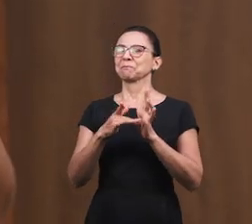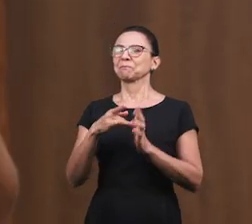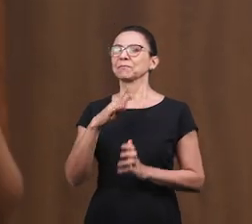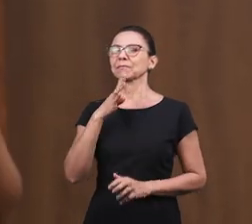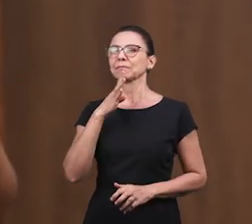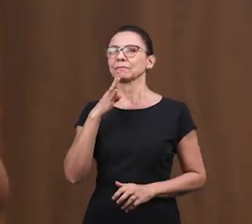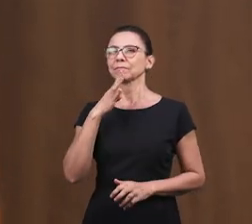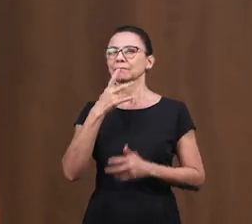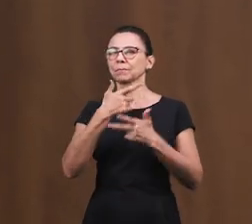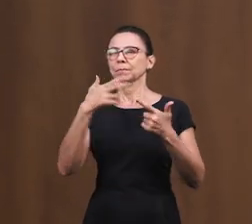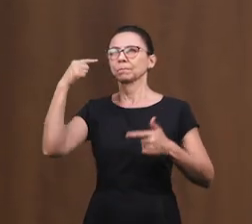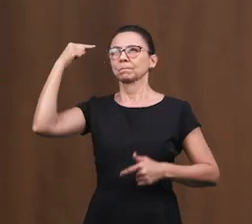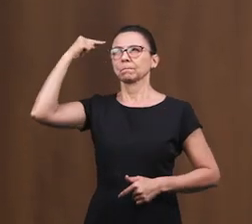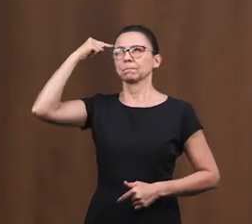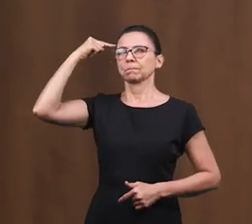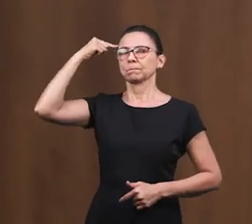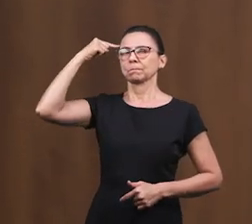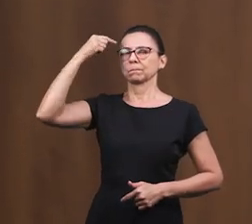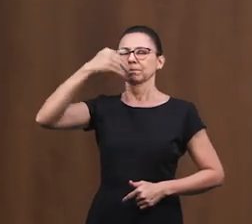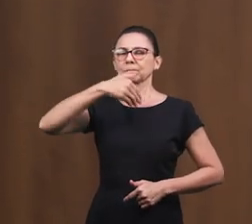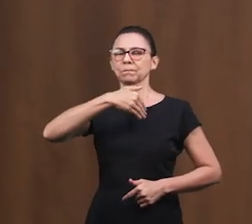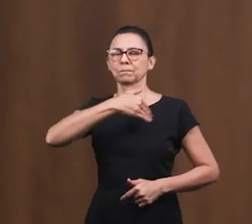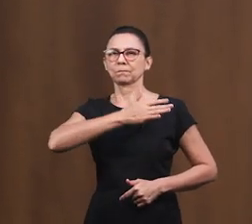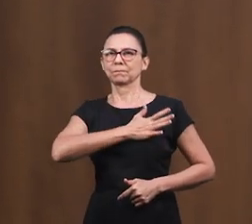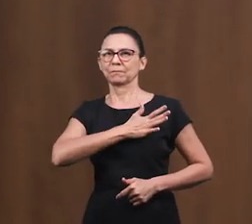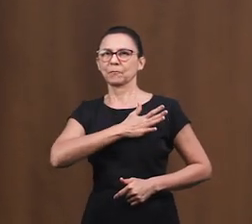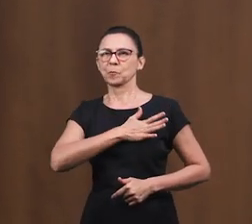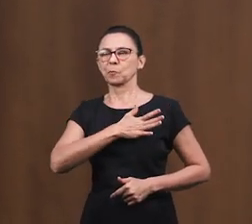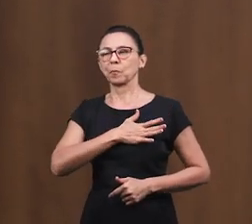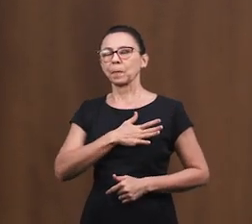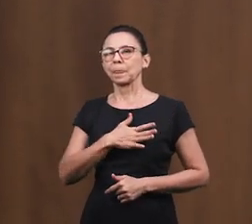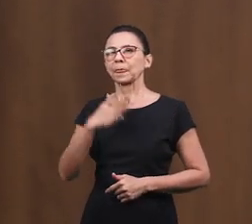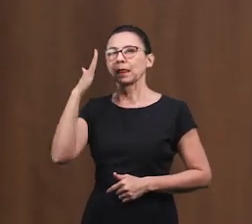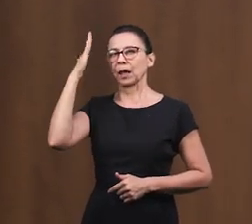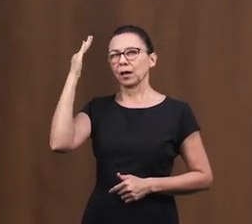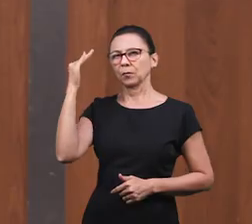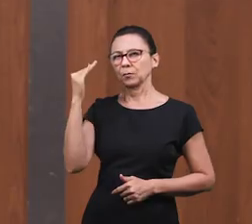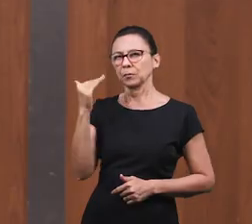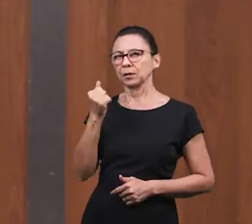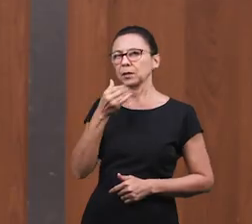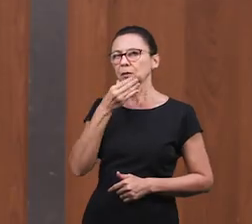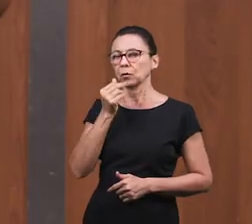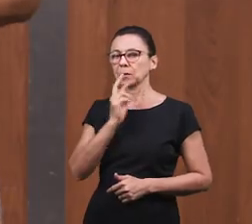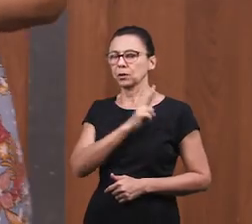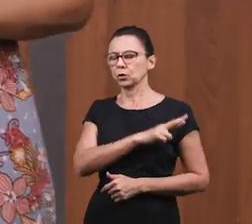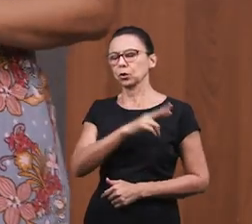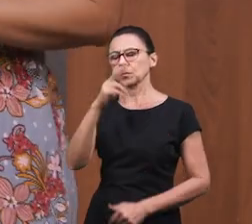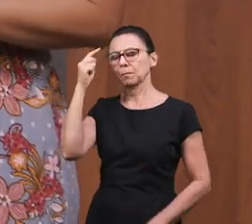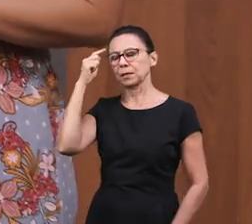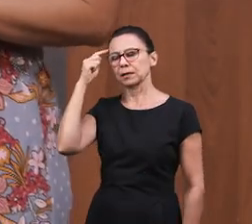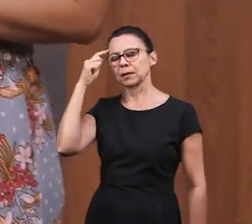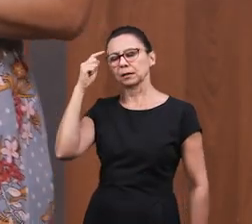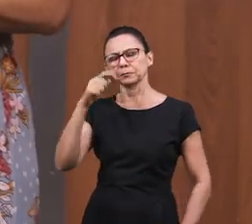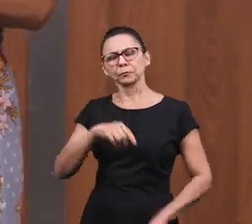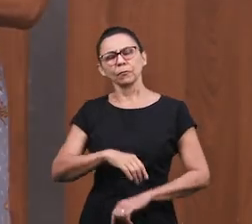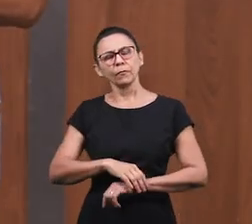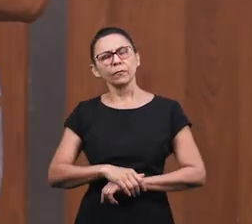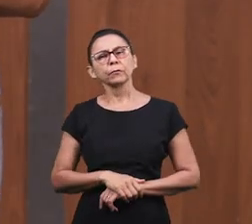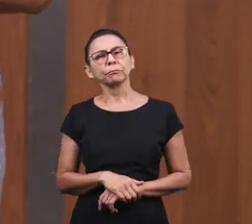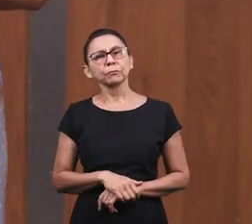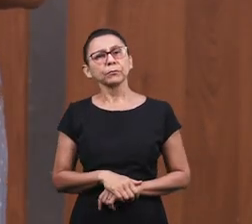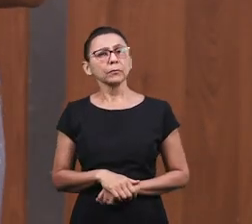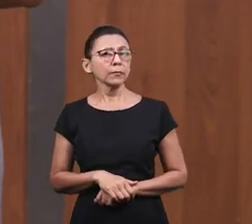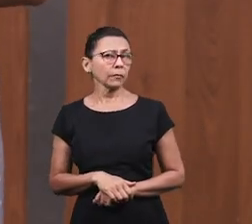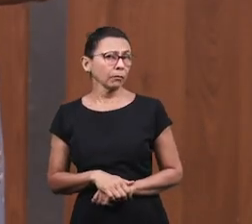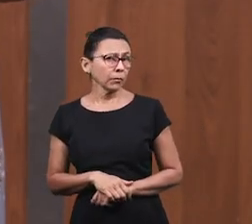coração, sabia o que Simão estava pensando. E aí, Jesus falou com Simão assim: